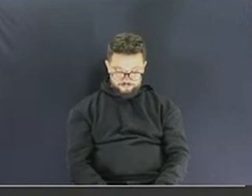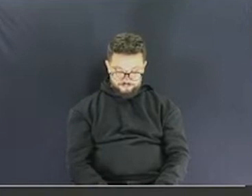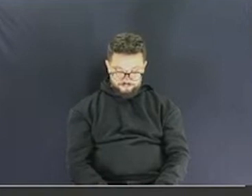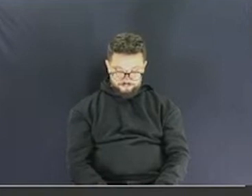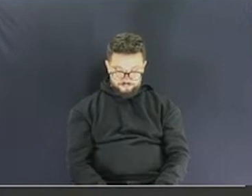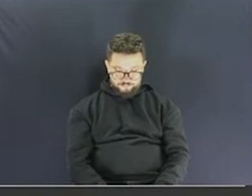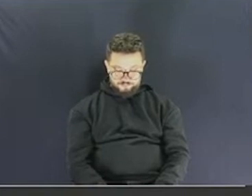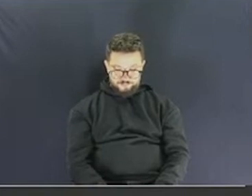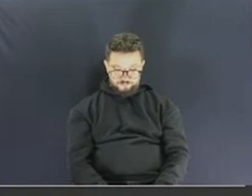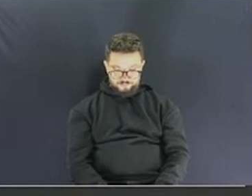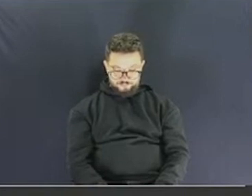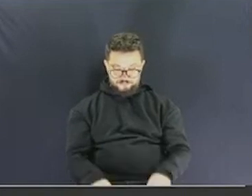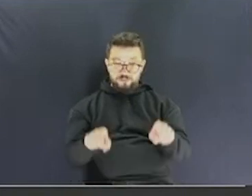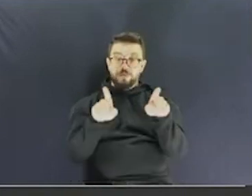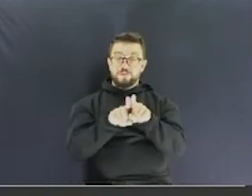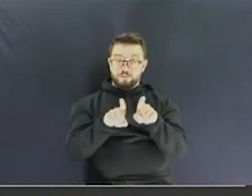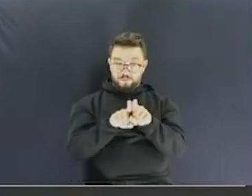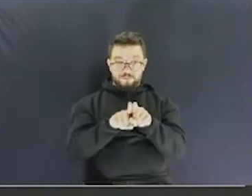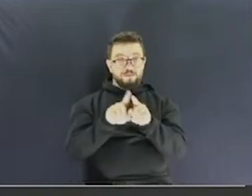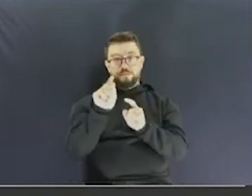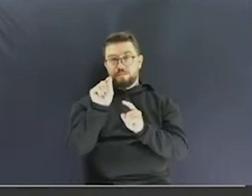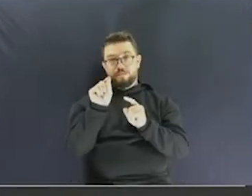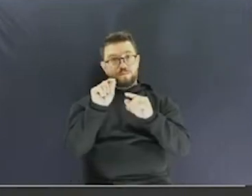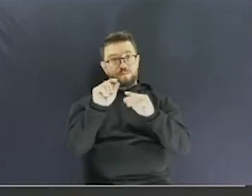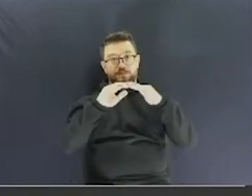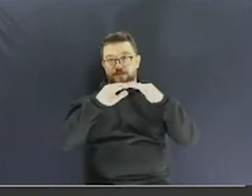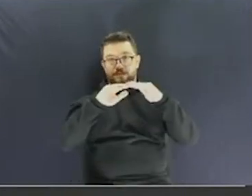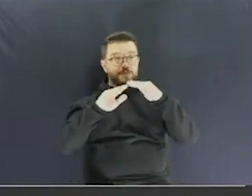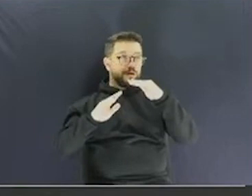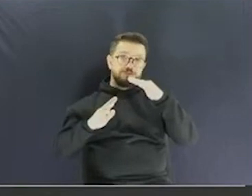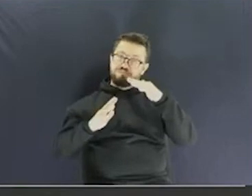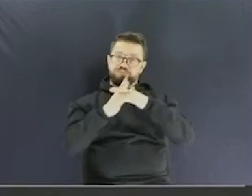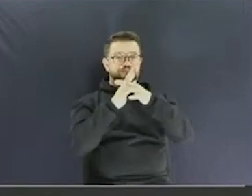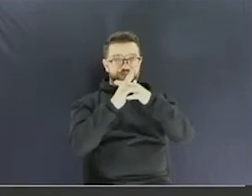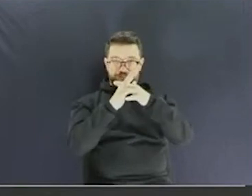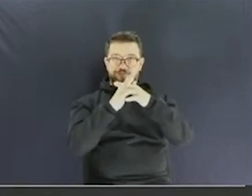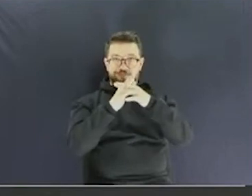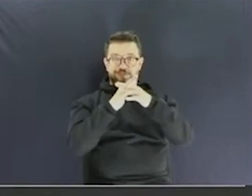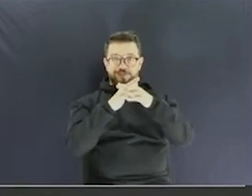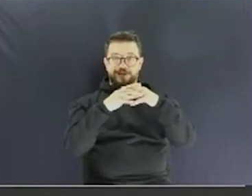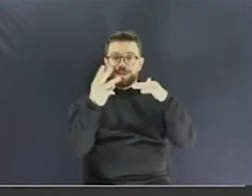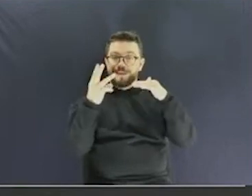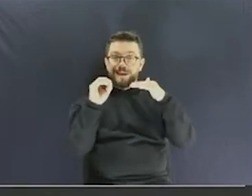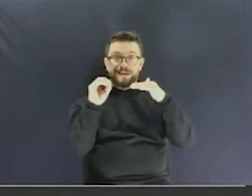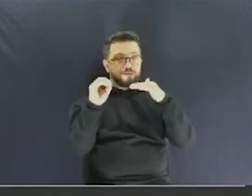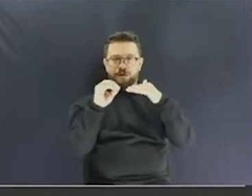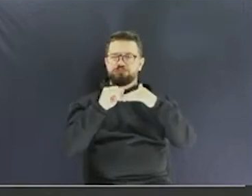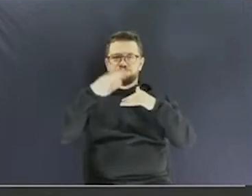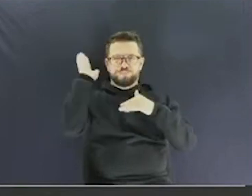também bem além daquilo que era previsto para 2023, esperávamos 30, conseguimos atingir 149,